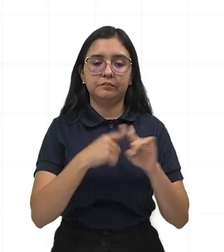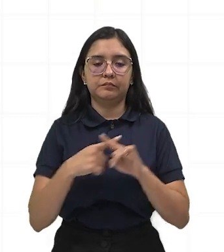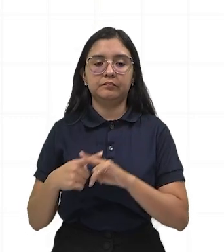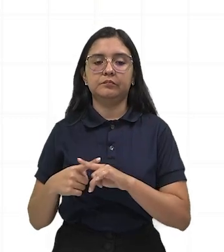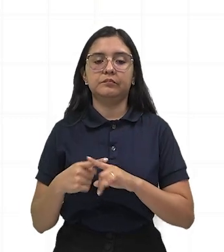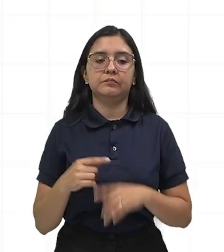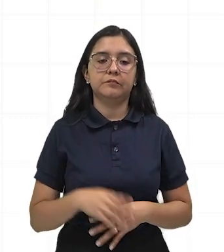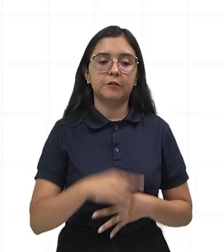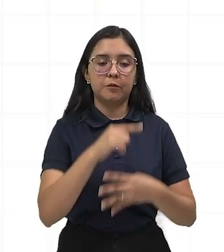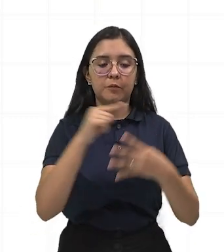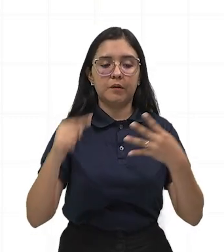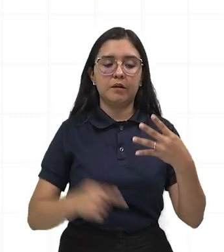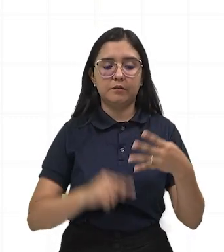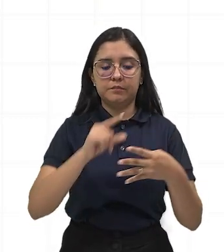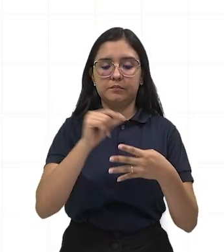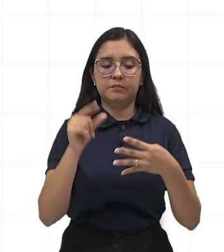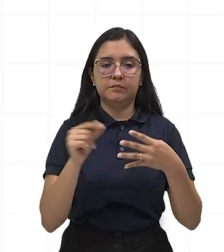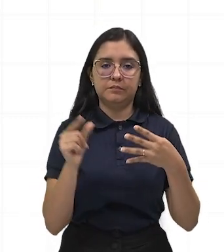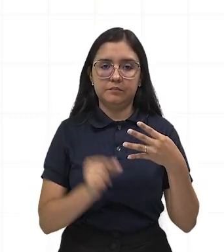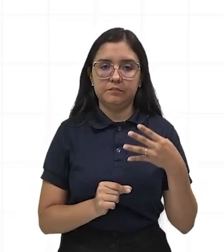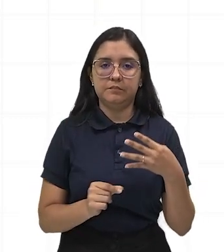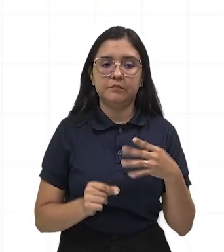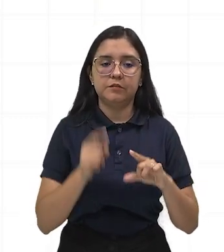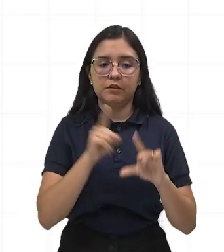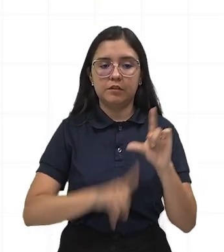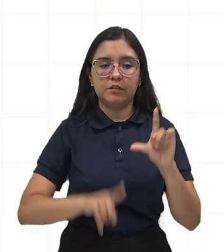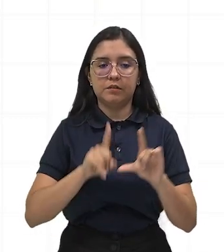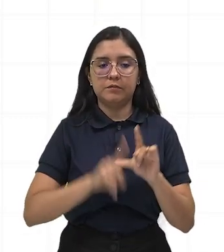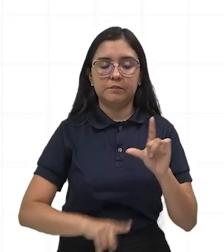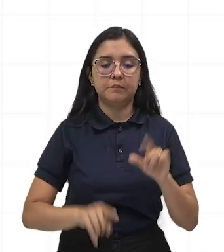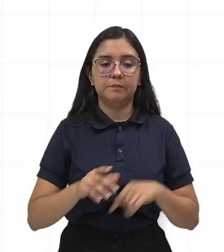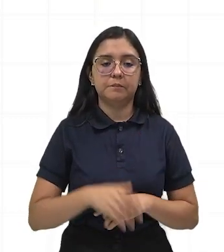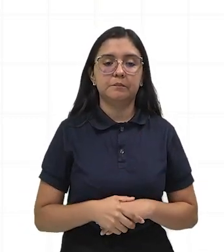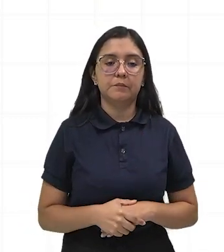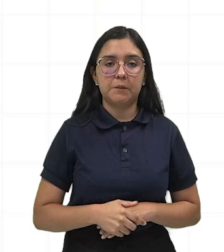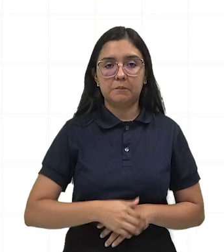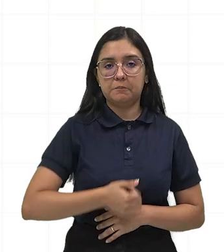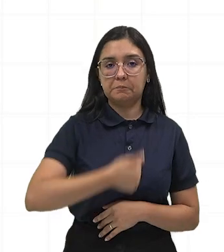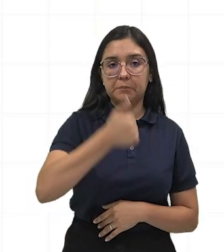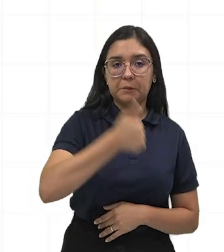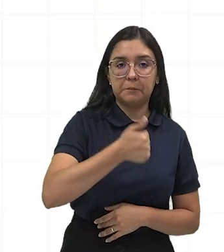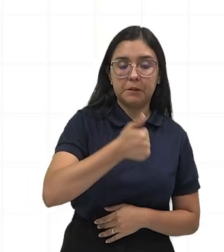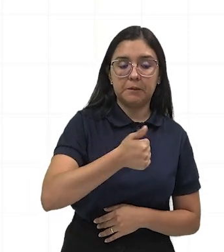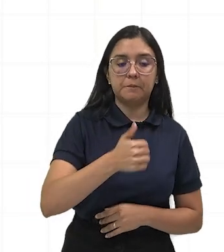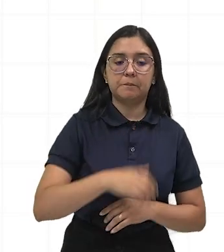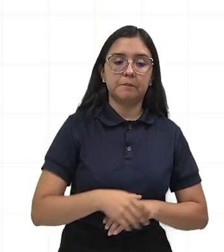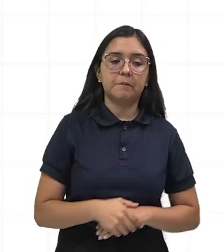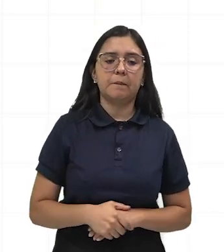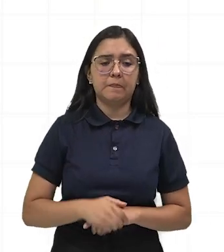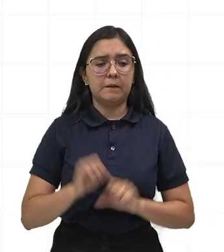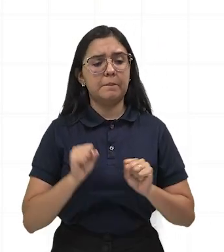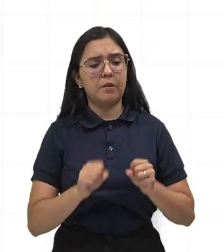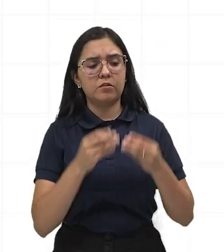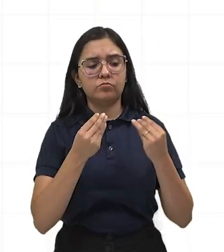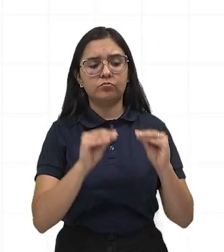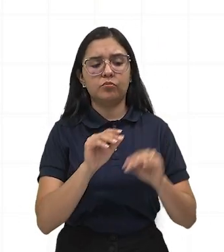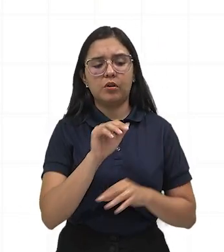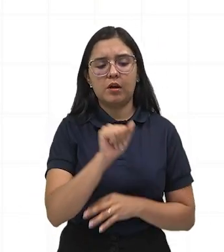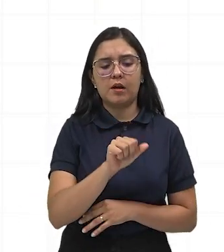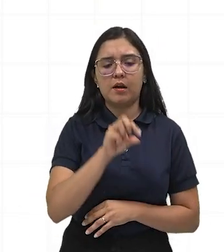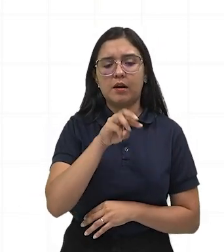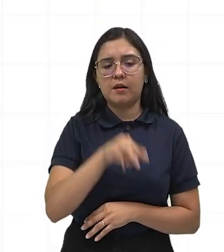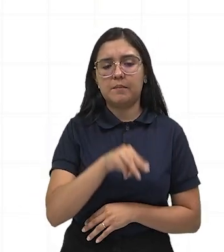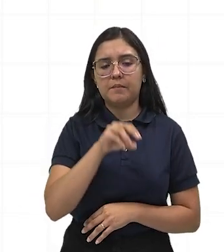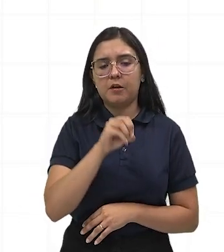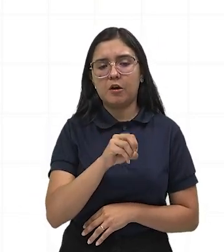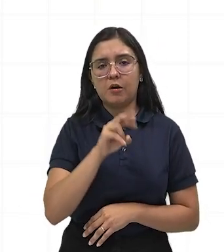4 opções para a primeira posição, ou seja, por aqui pode passar o A, o M, o O e